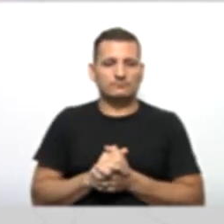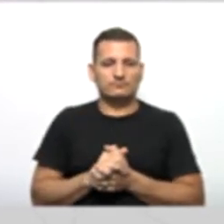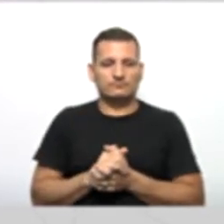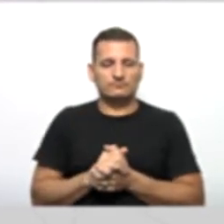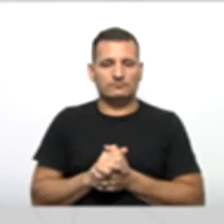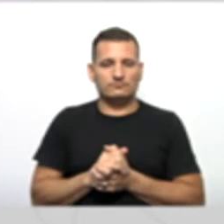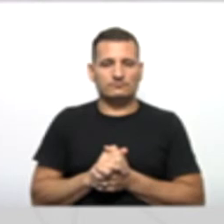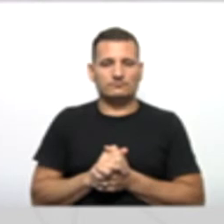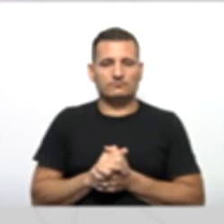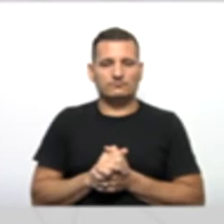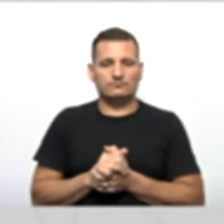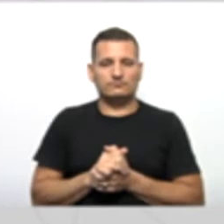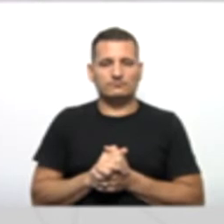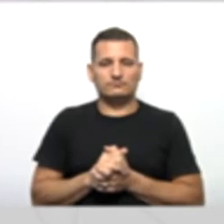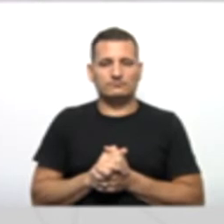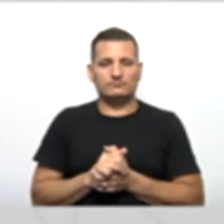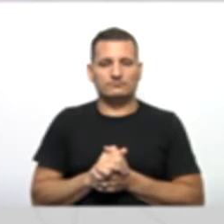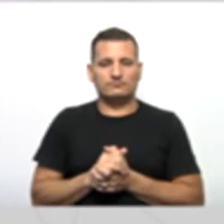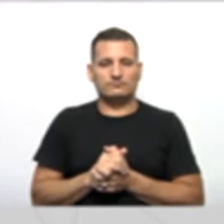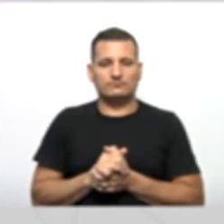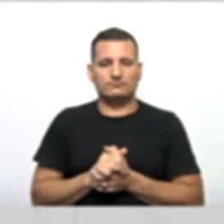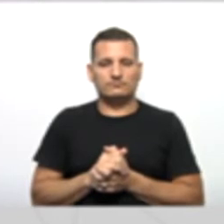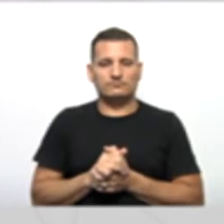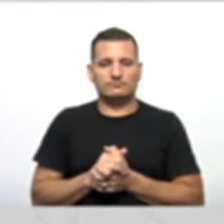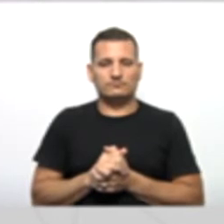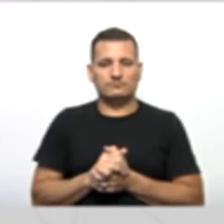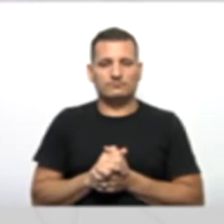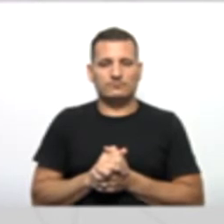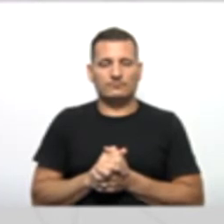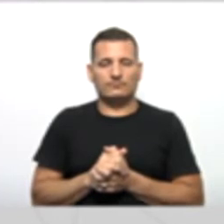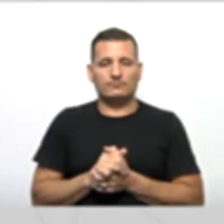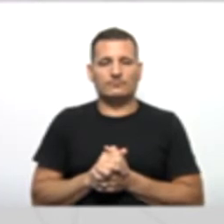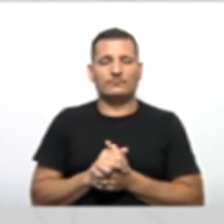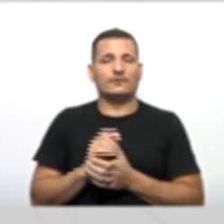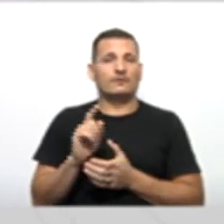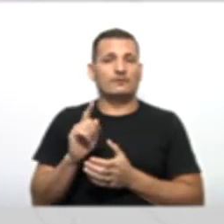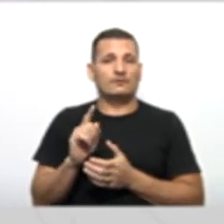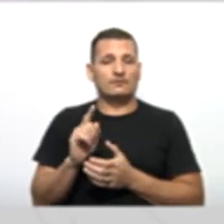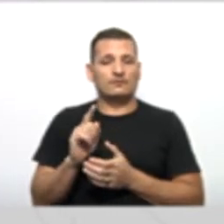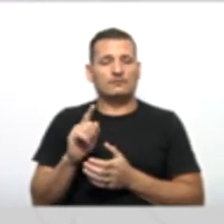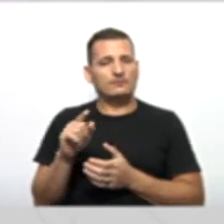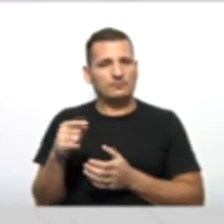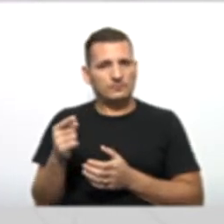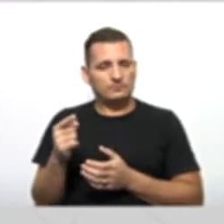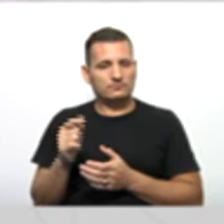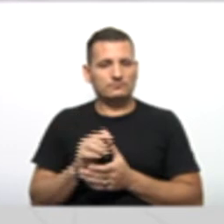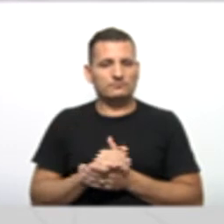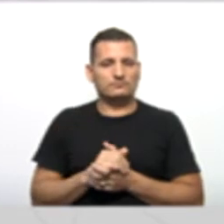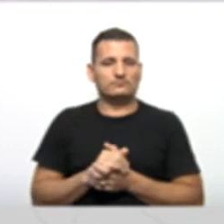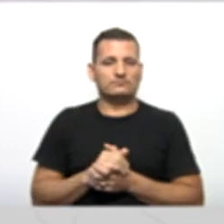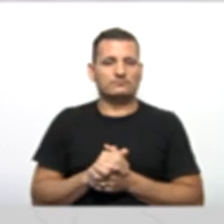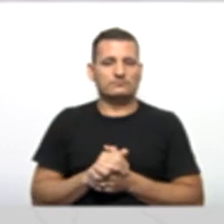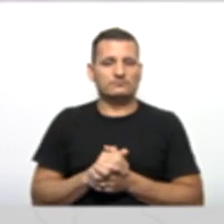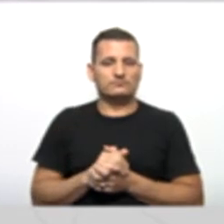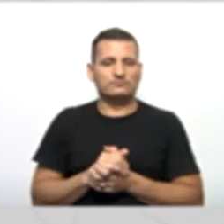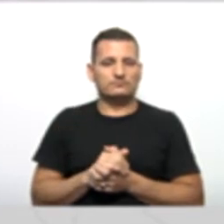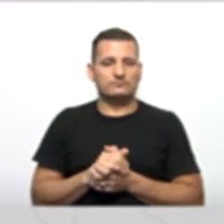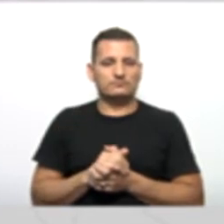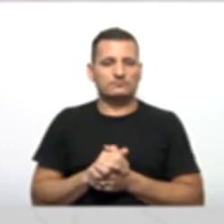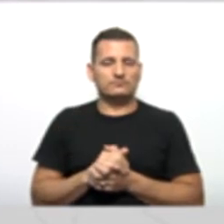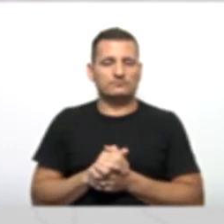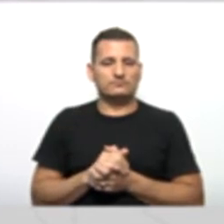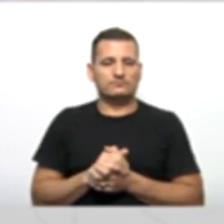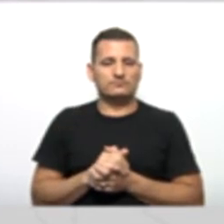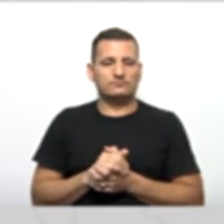um alerta, aí eu vou ter que agir em relação a isso. Depois que eu tenho a execução, realizei todas as atividades,